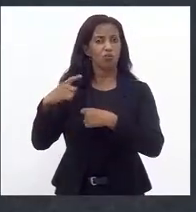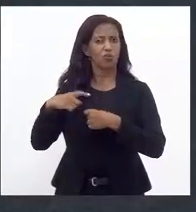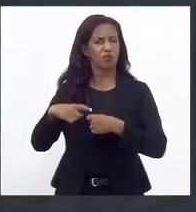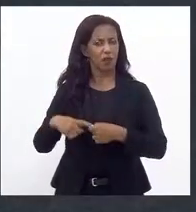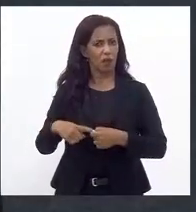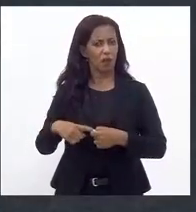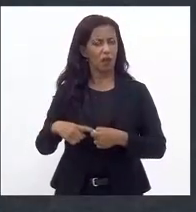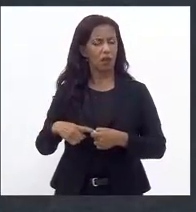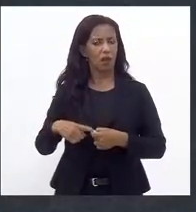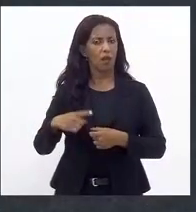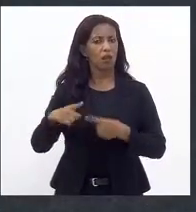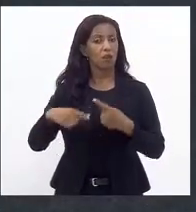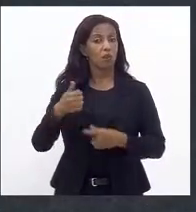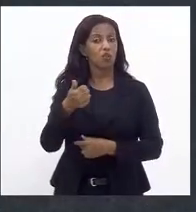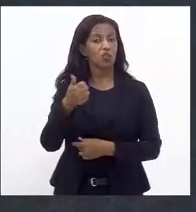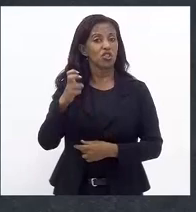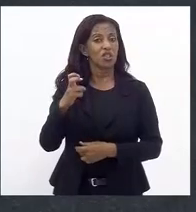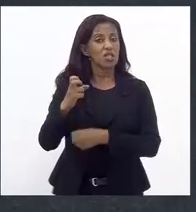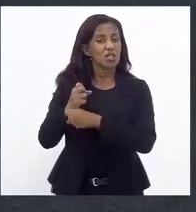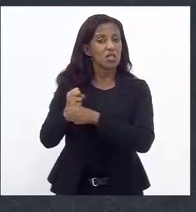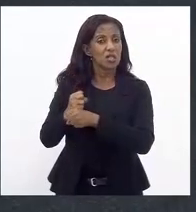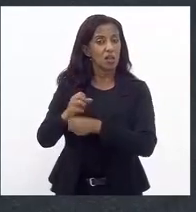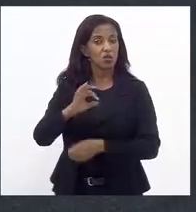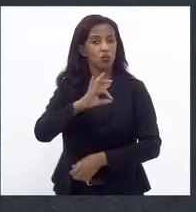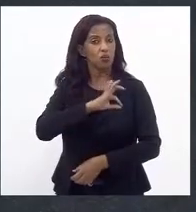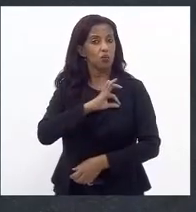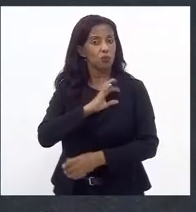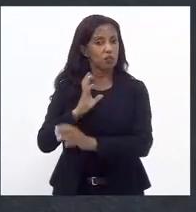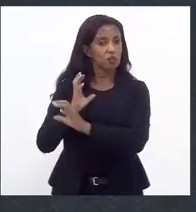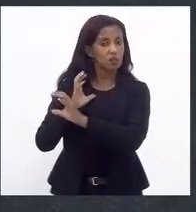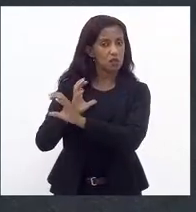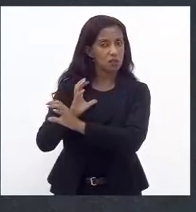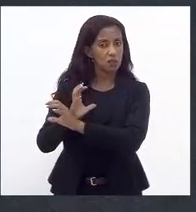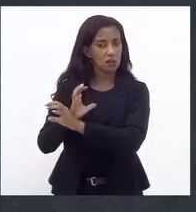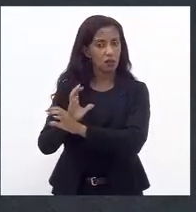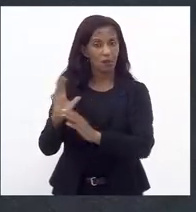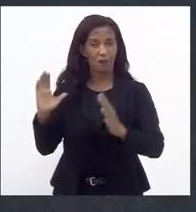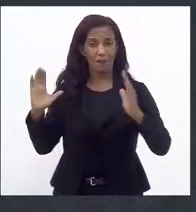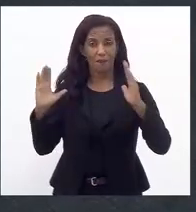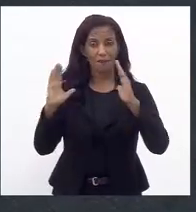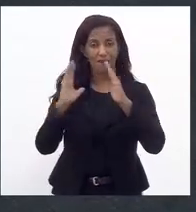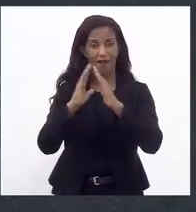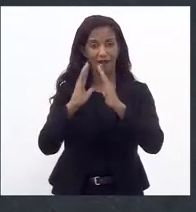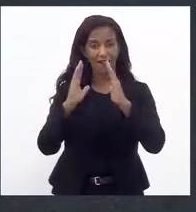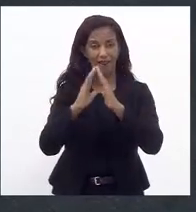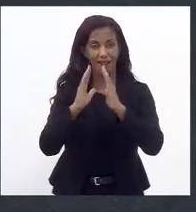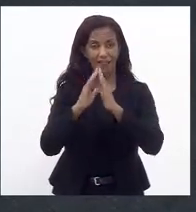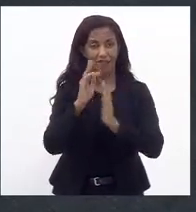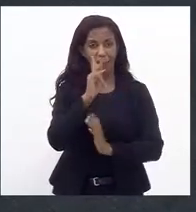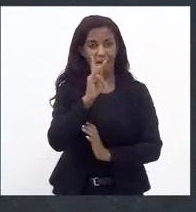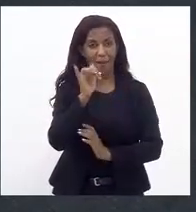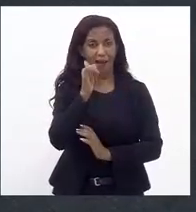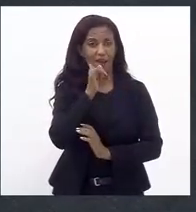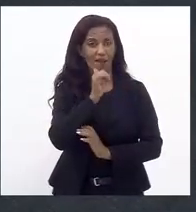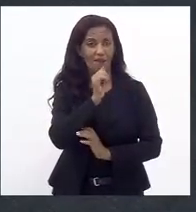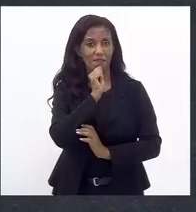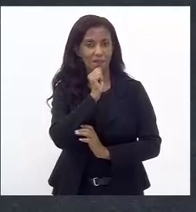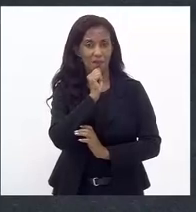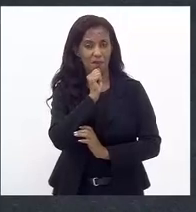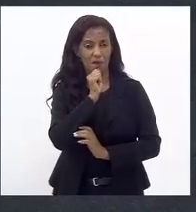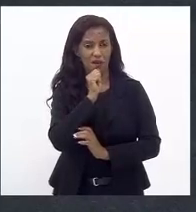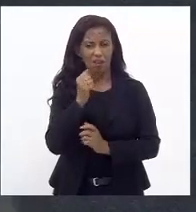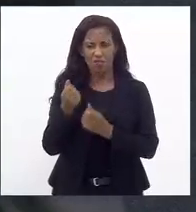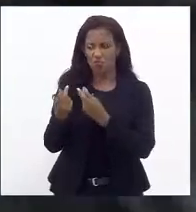depois de 15 anos de Polícia Civil para casa dos meus pais com uma